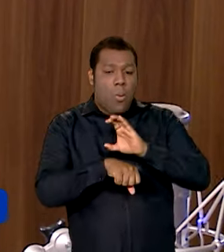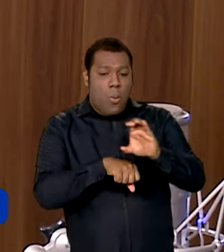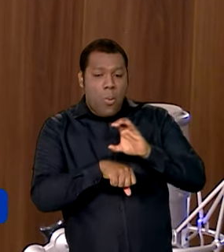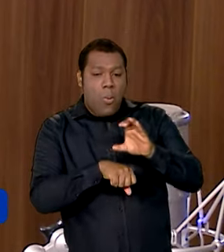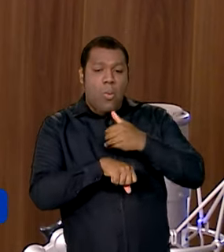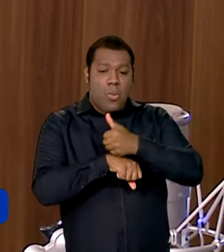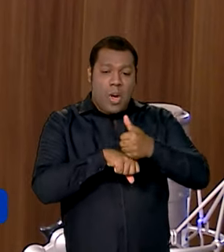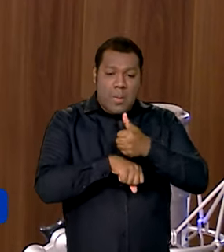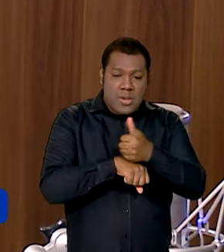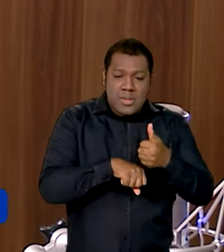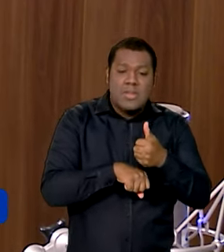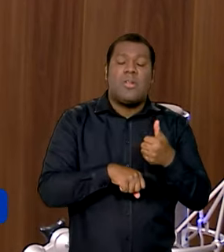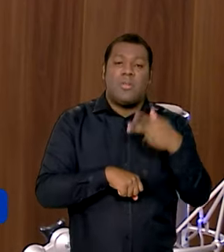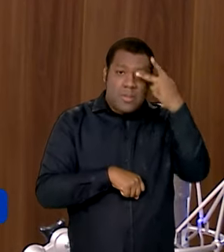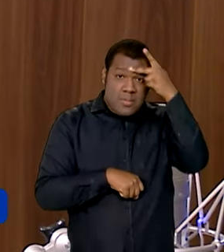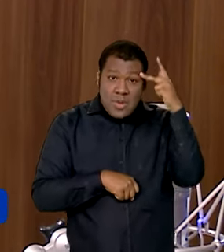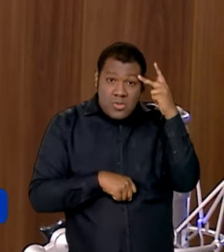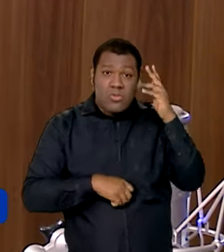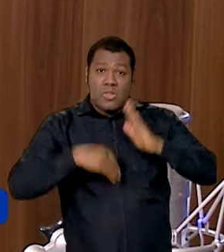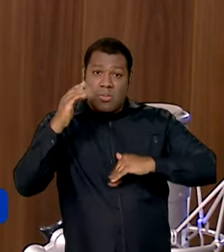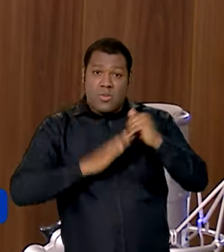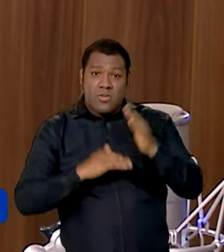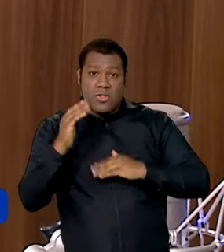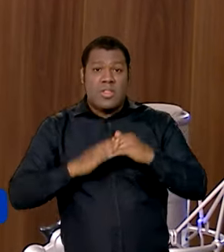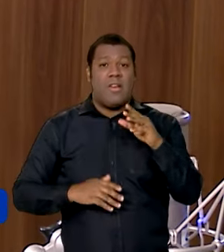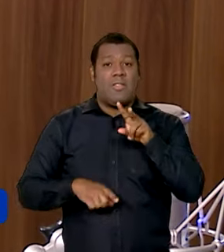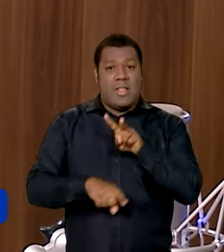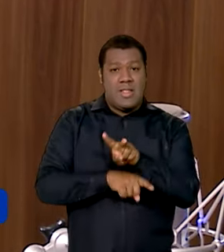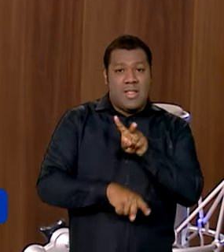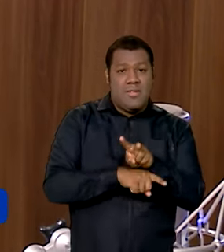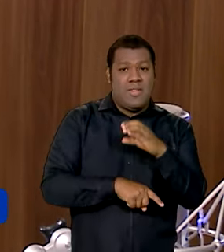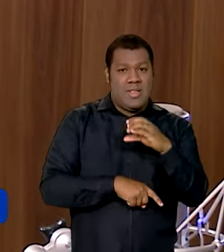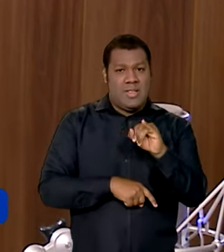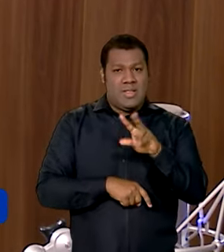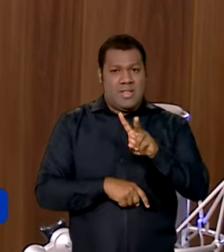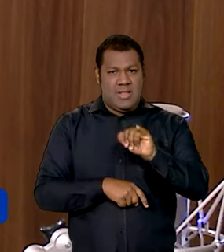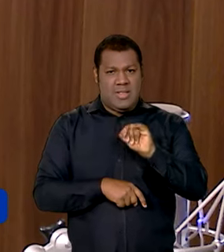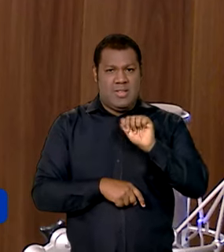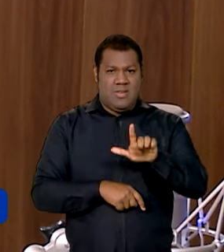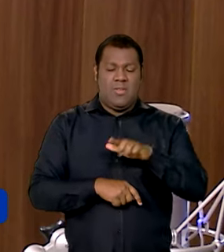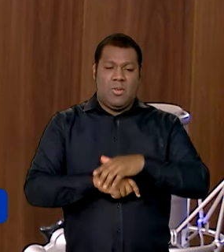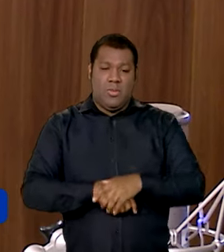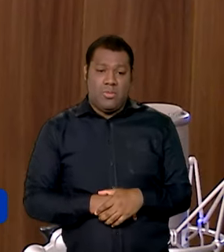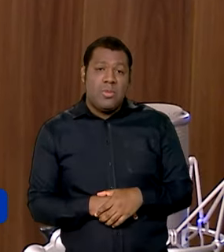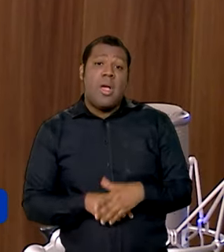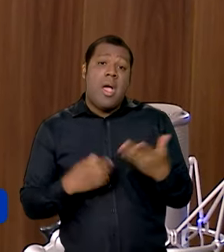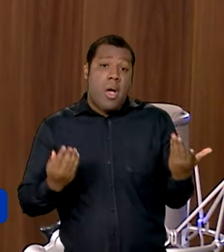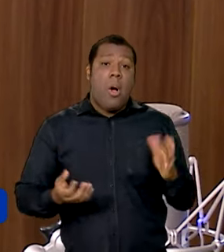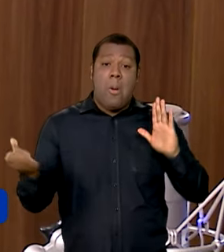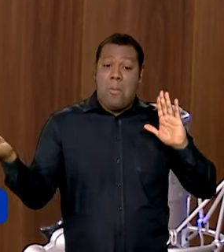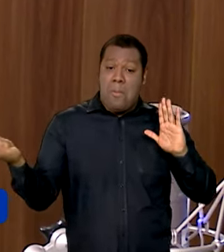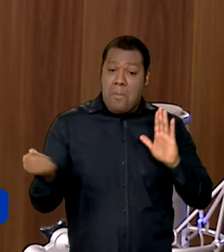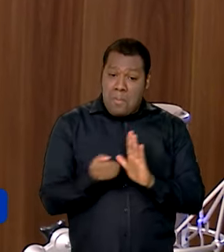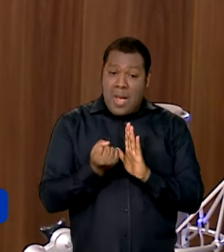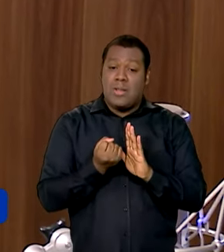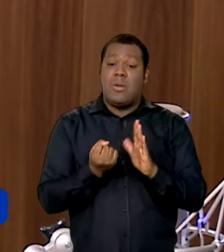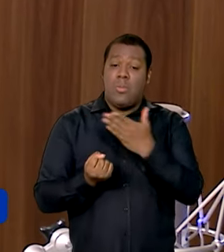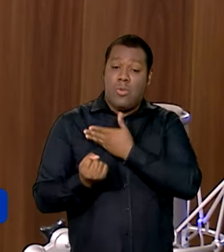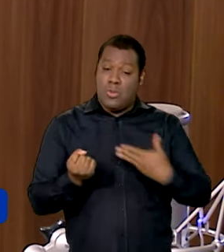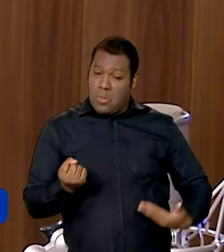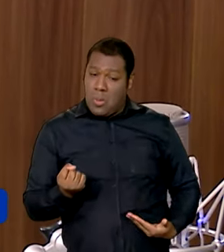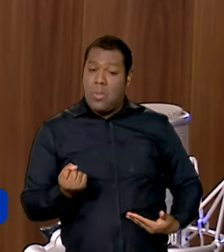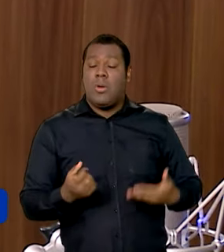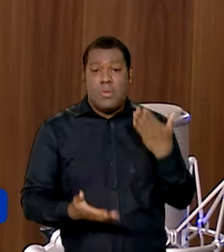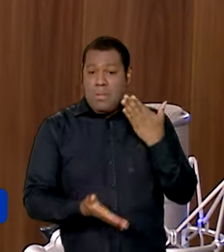eh para evitar perder vidas porque às vezes o patrimônio é quase inevitável diante dos eventos que são